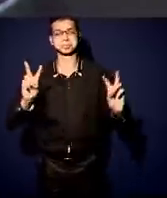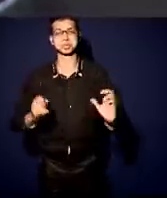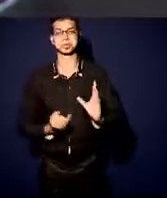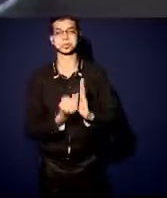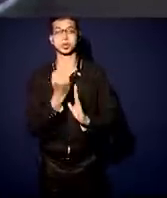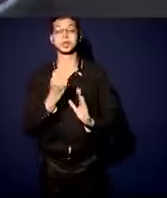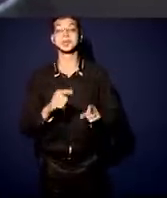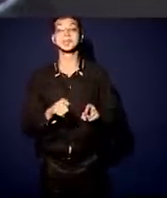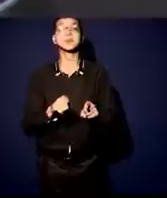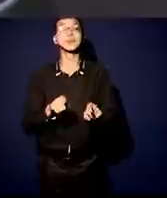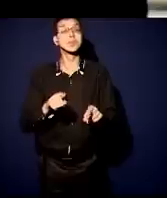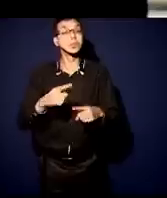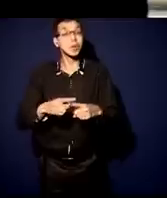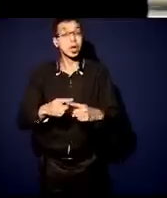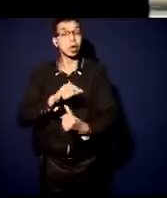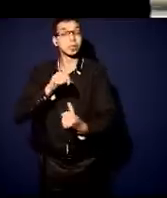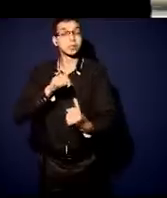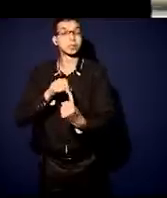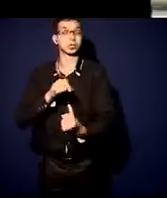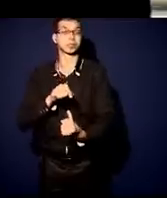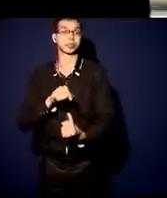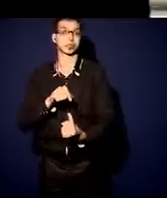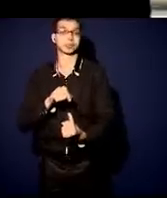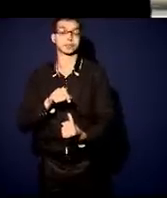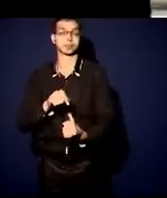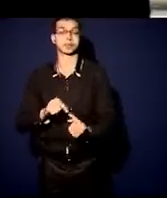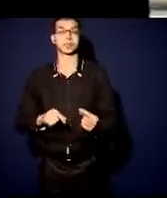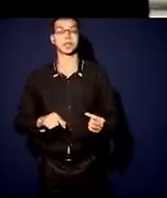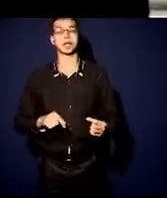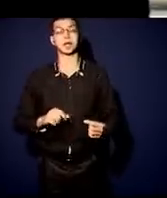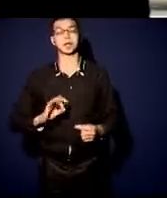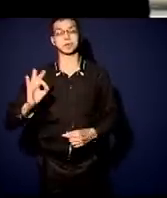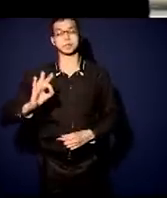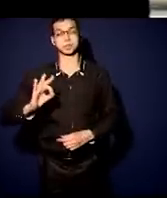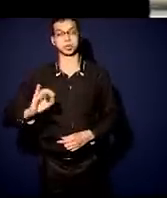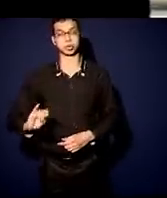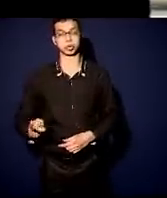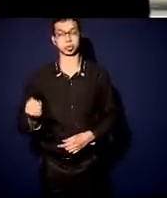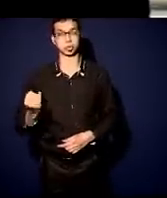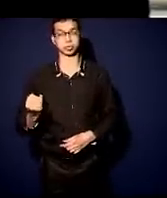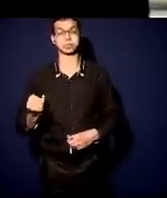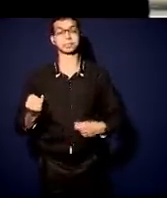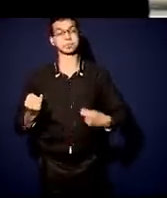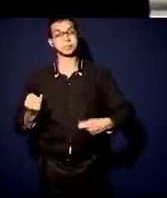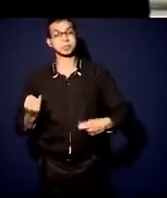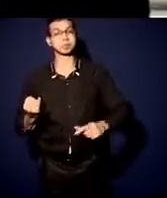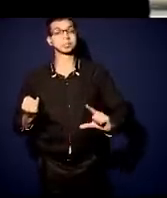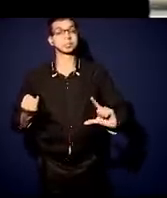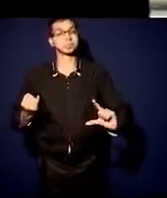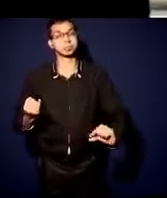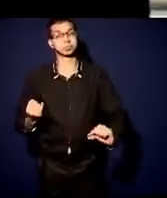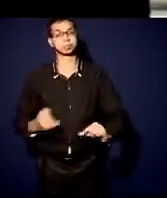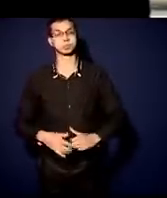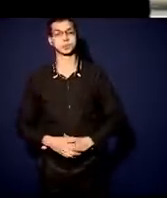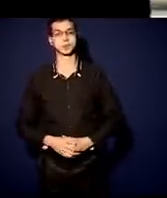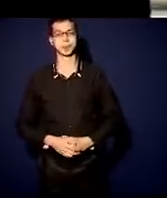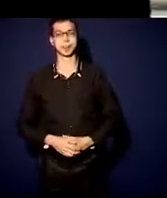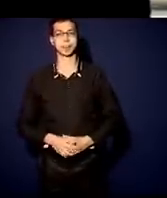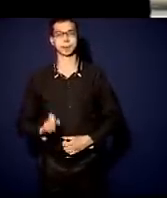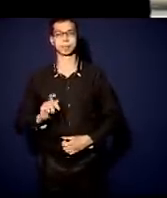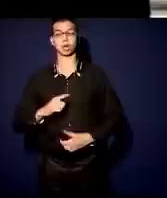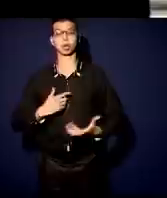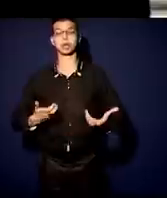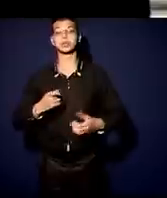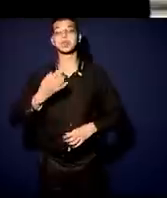que é ter taxa de juros reais mais razoáveis Oi eu queria que você comentasse esse risco que o próprio Tiago colocou